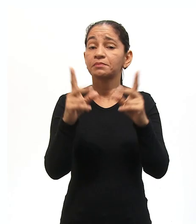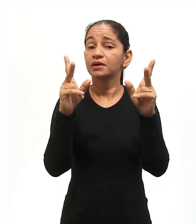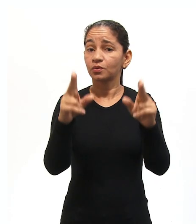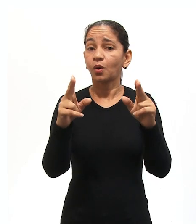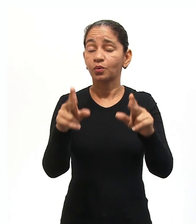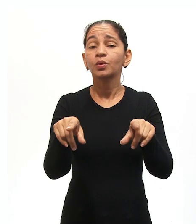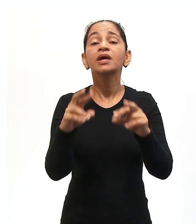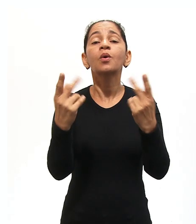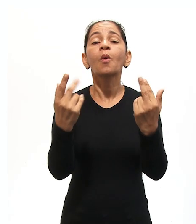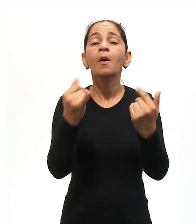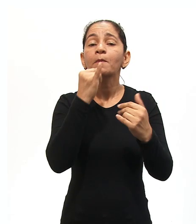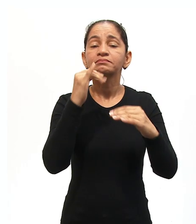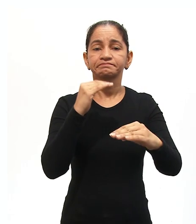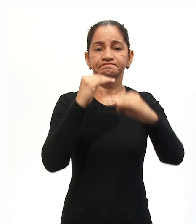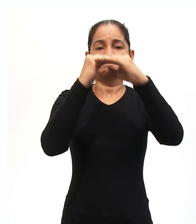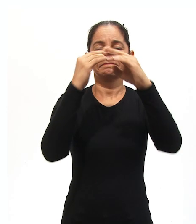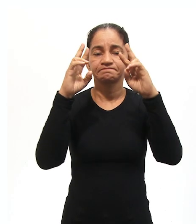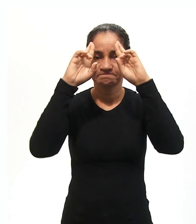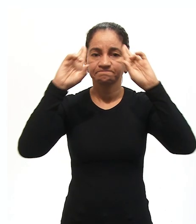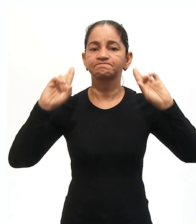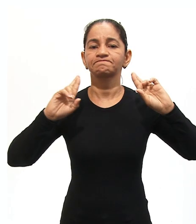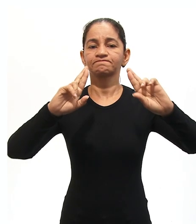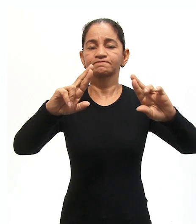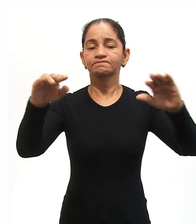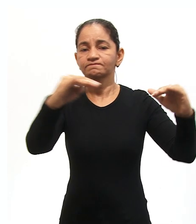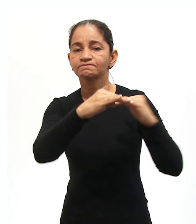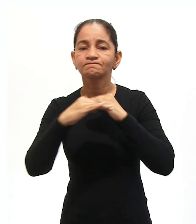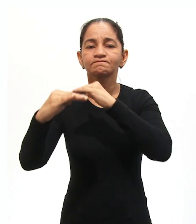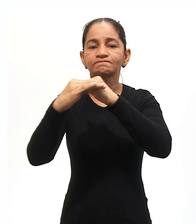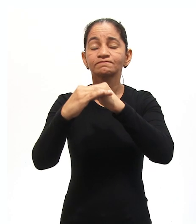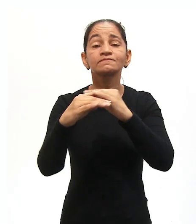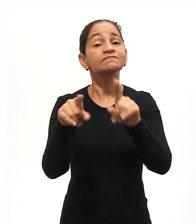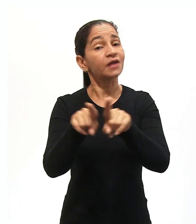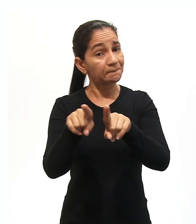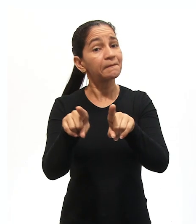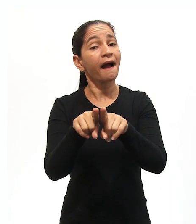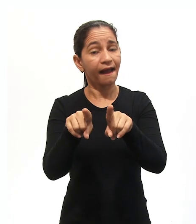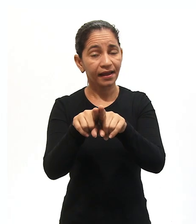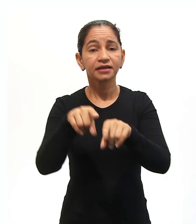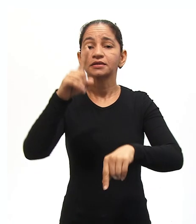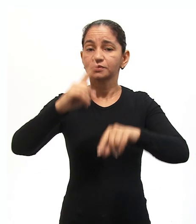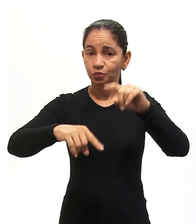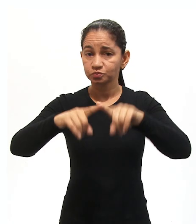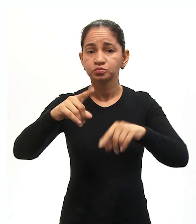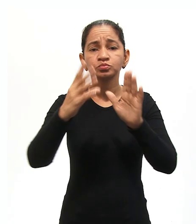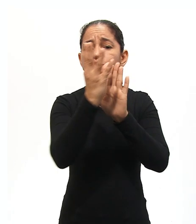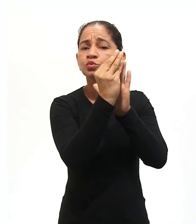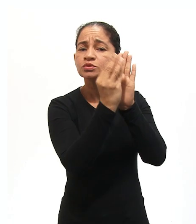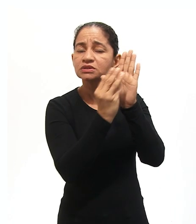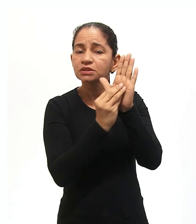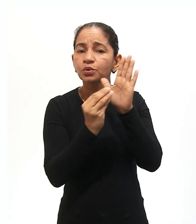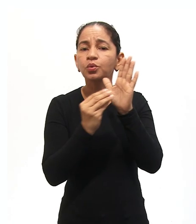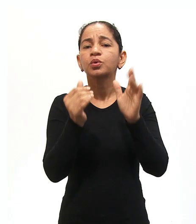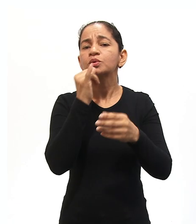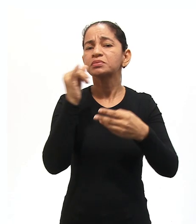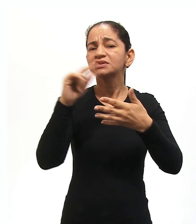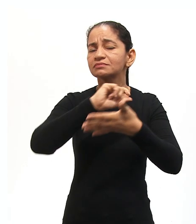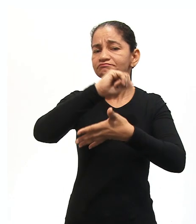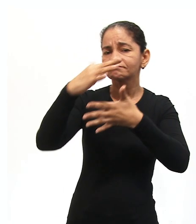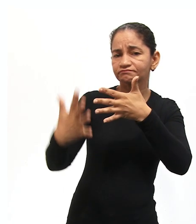com respeito, com dignidade, né, pessoal? E igualdade. Receber conteúdo acessível,